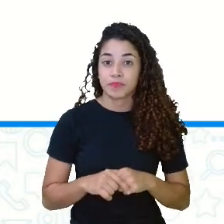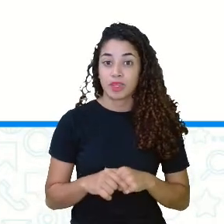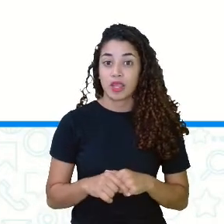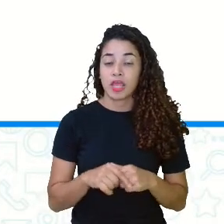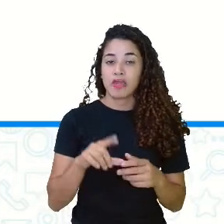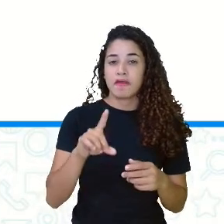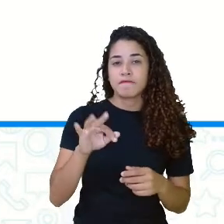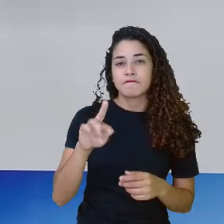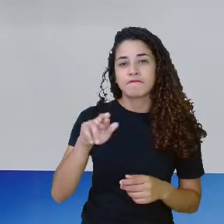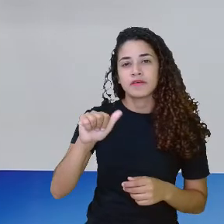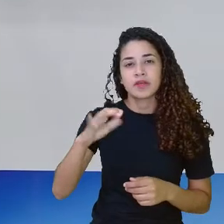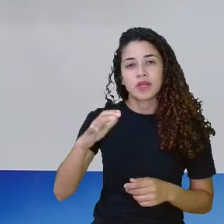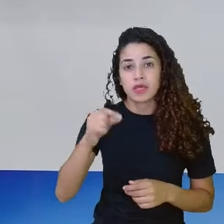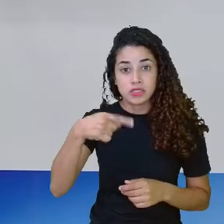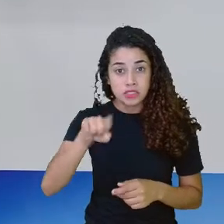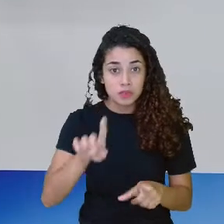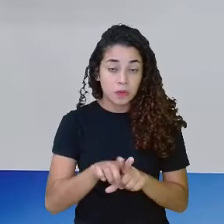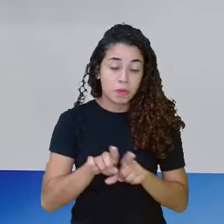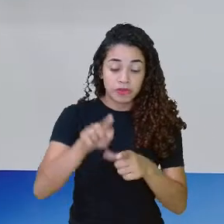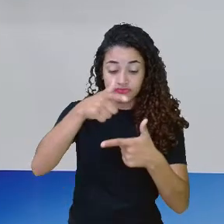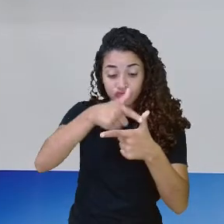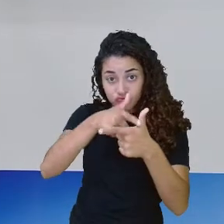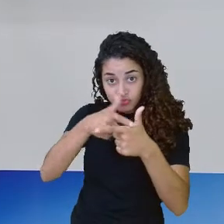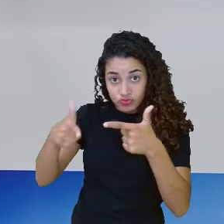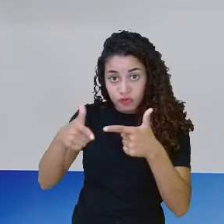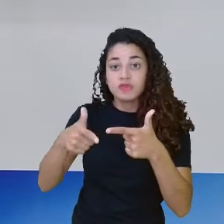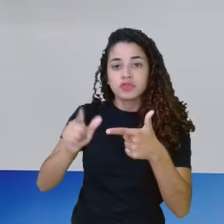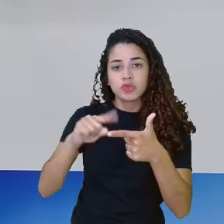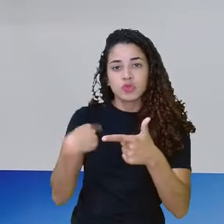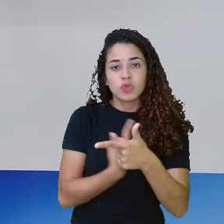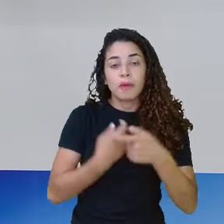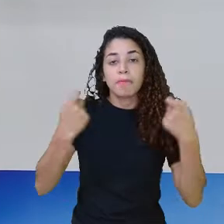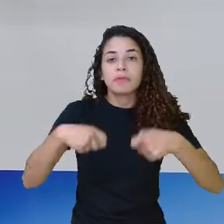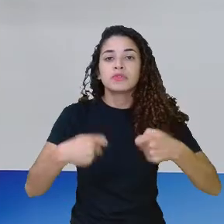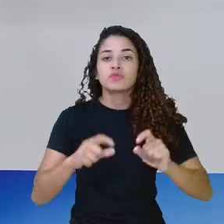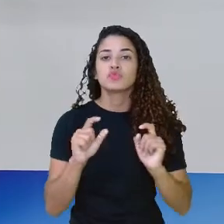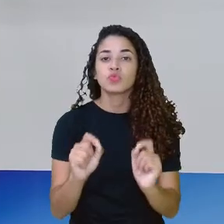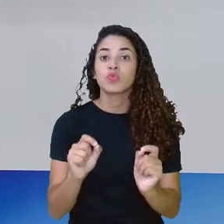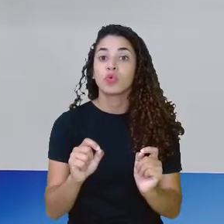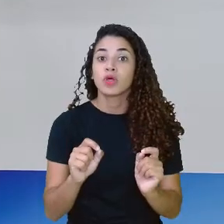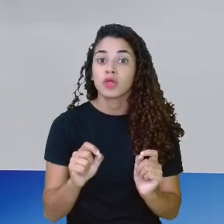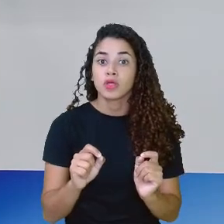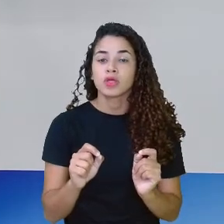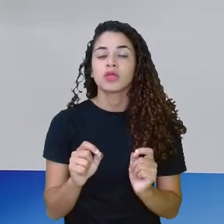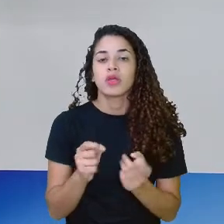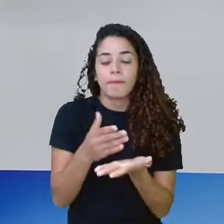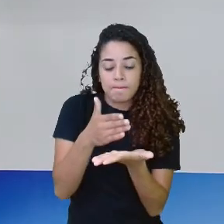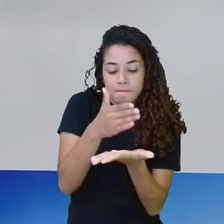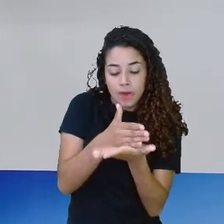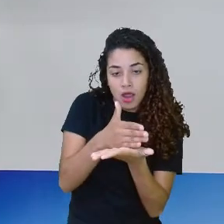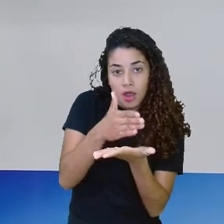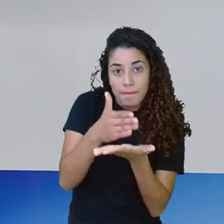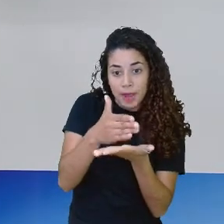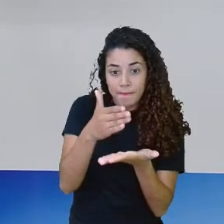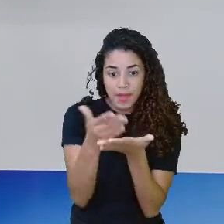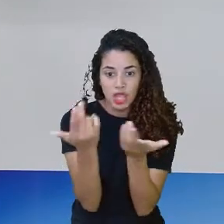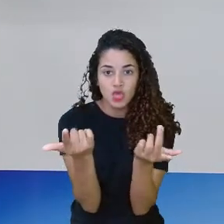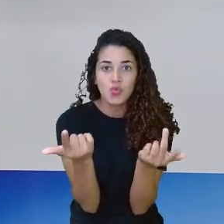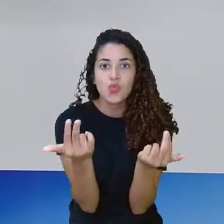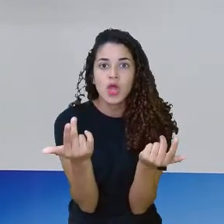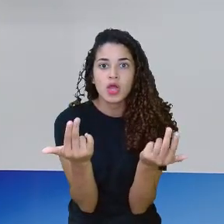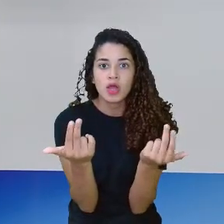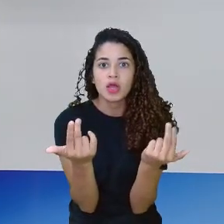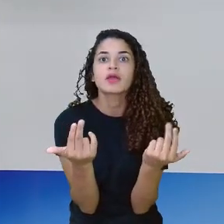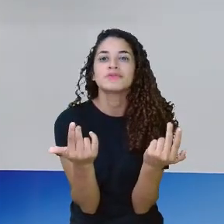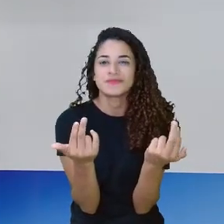na divisão, nós precisamos partir esses pedaços em partes iguais.